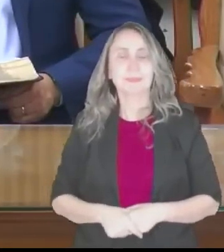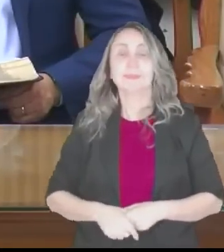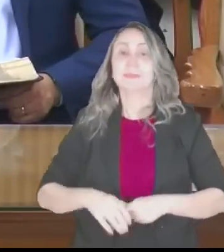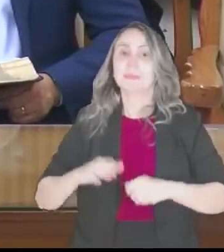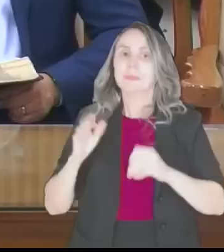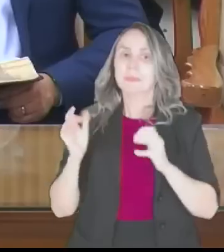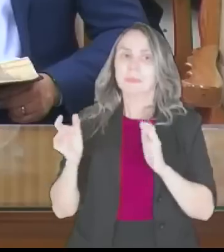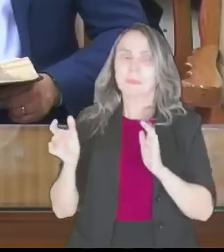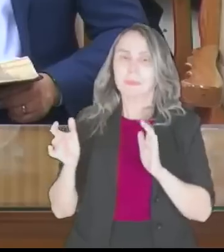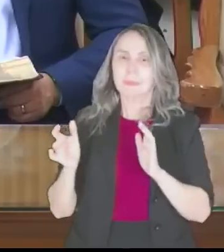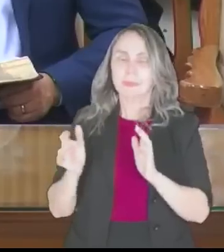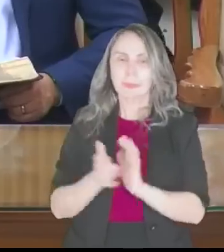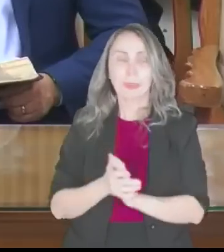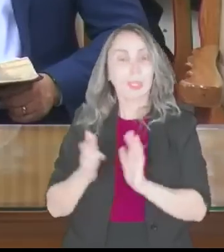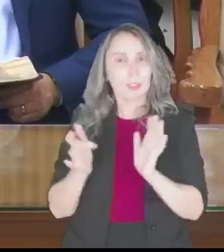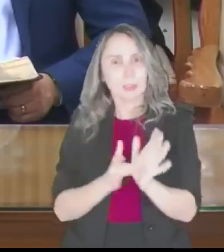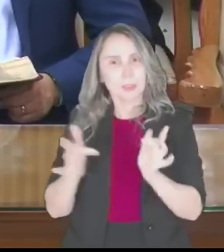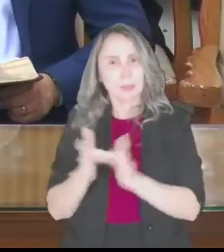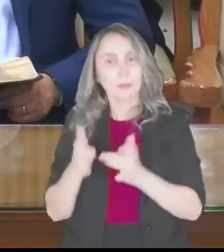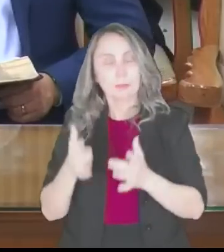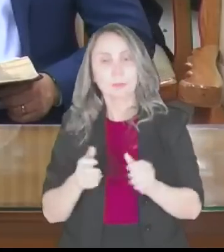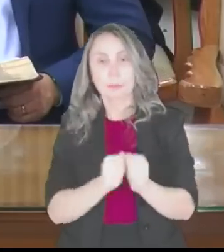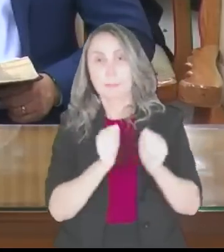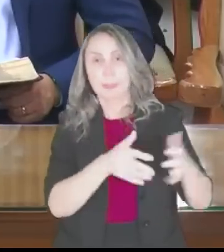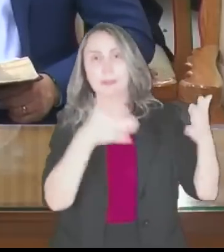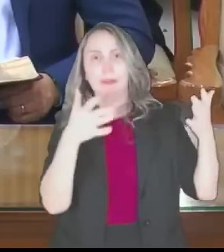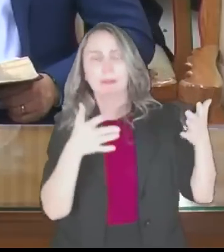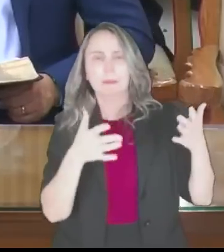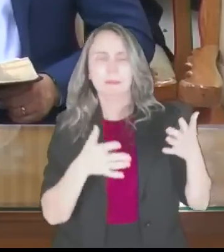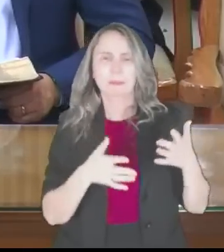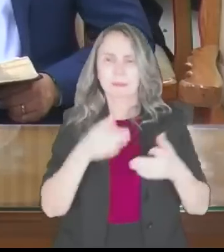Jesus queria operar milagre e eles mangando de Jesus.